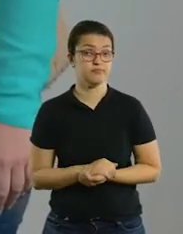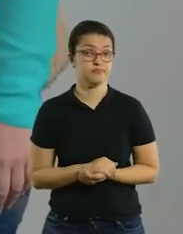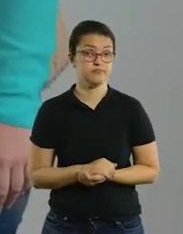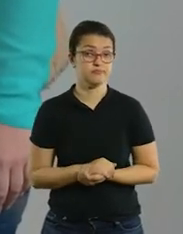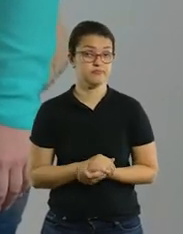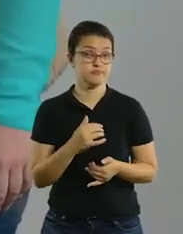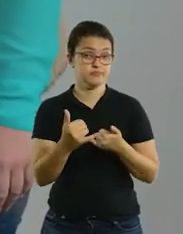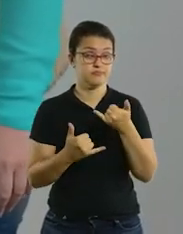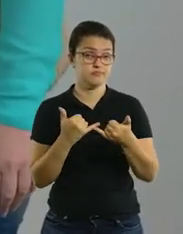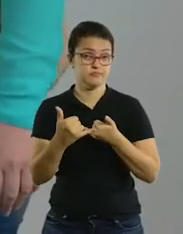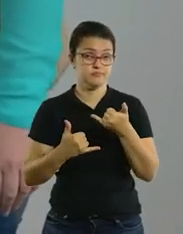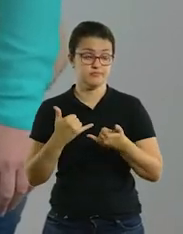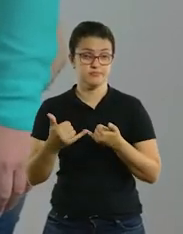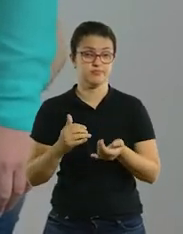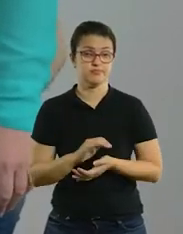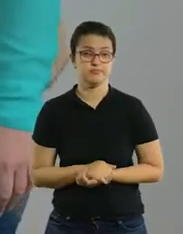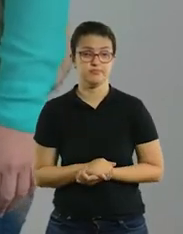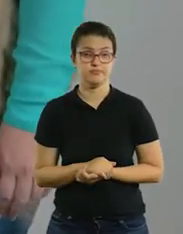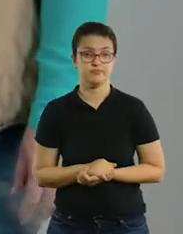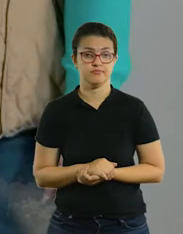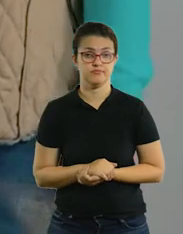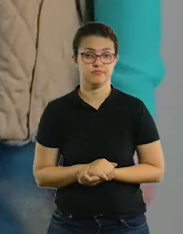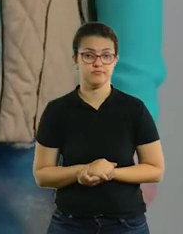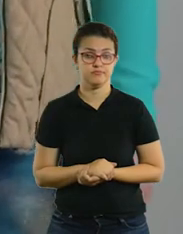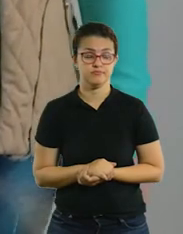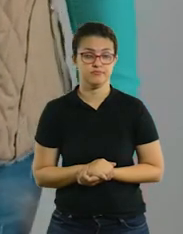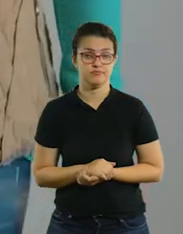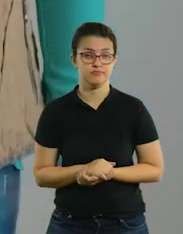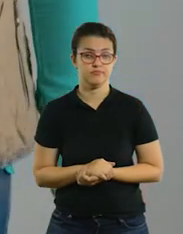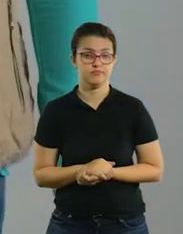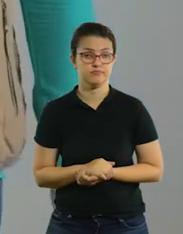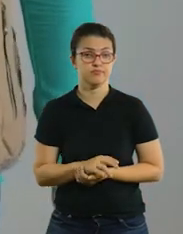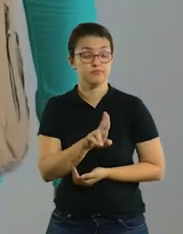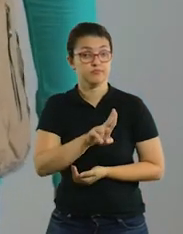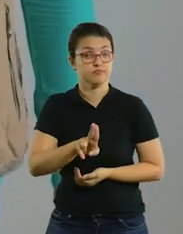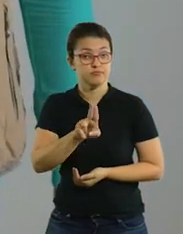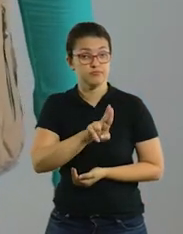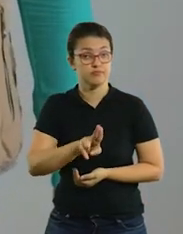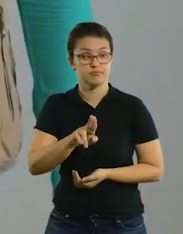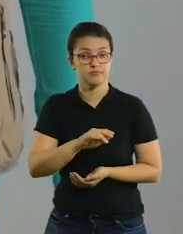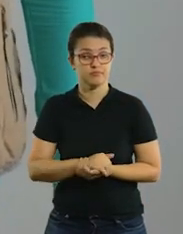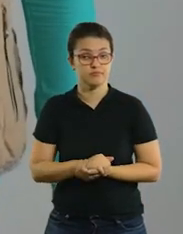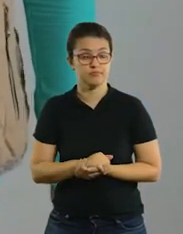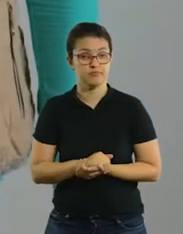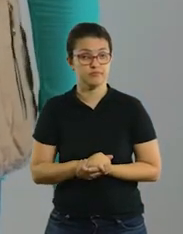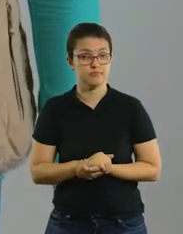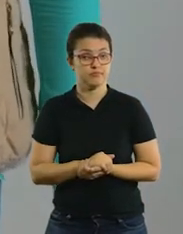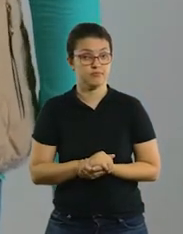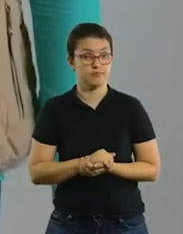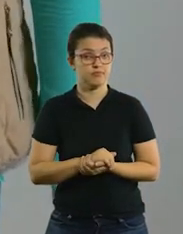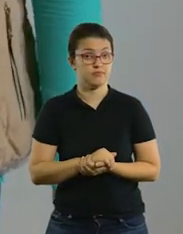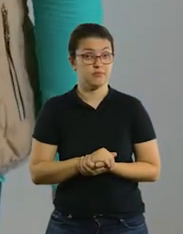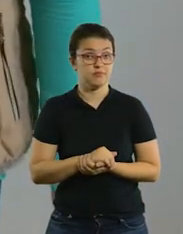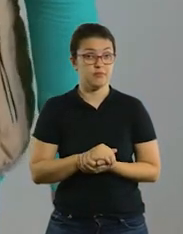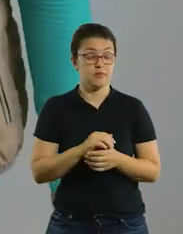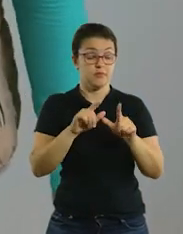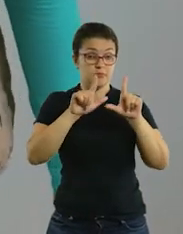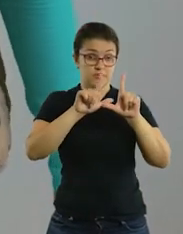Agora, vamos ao jogo. Vocês vão precisar confeccionar 40